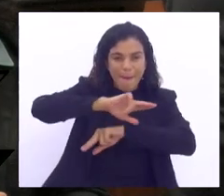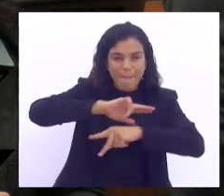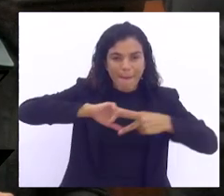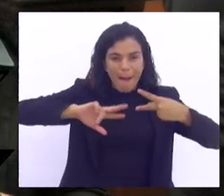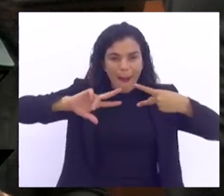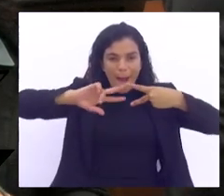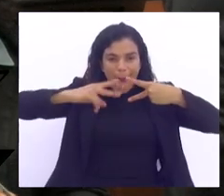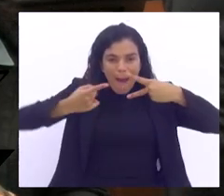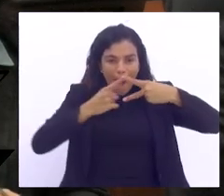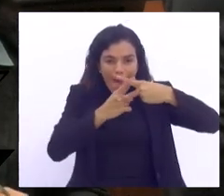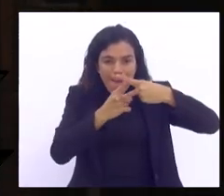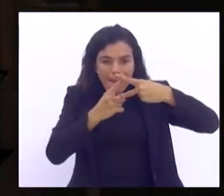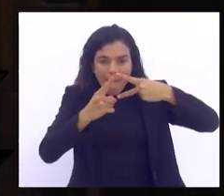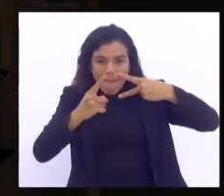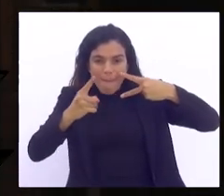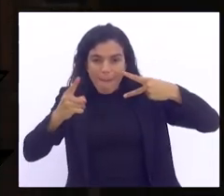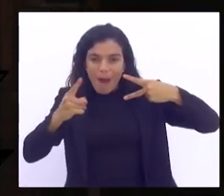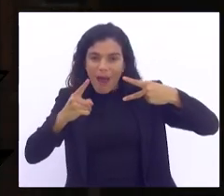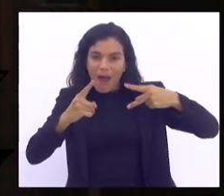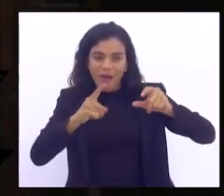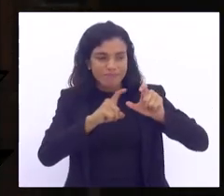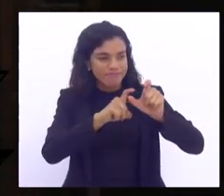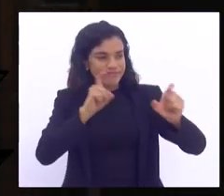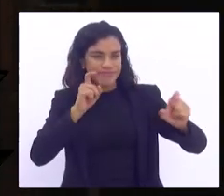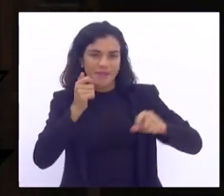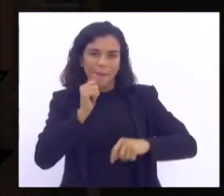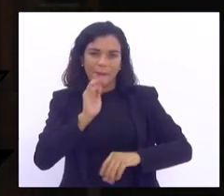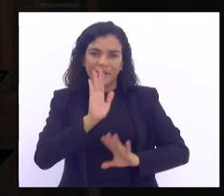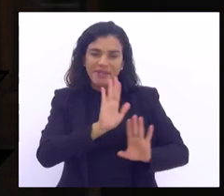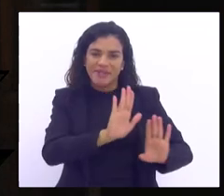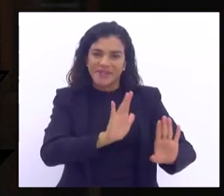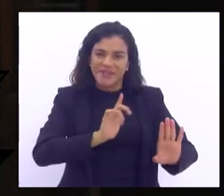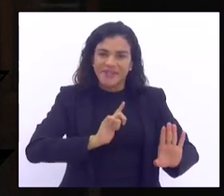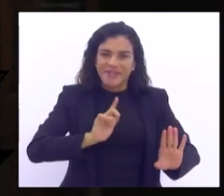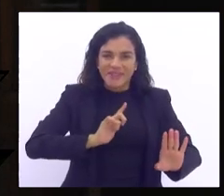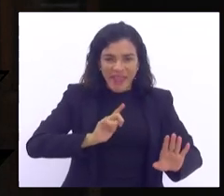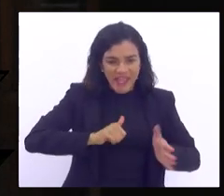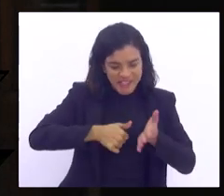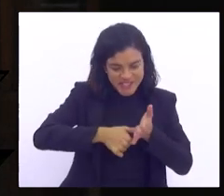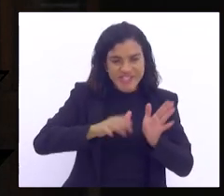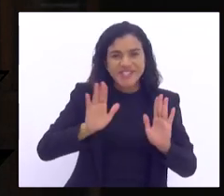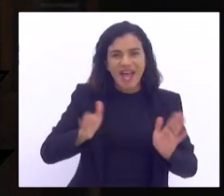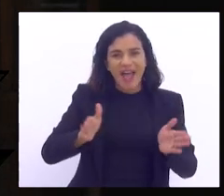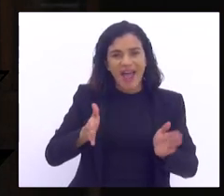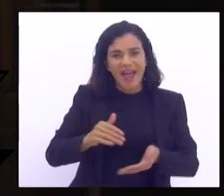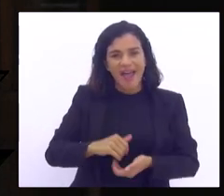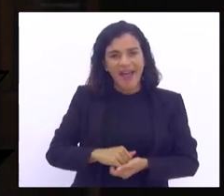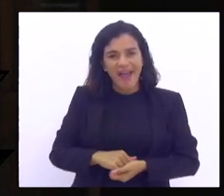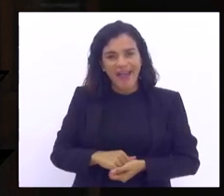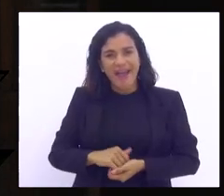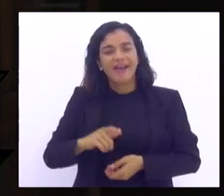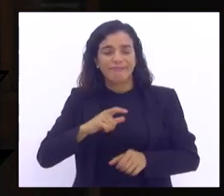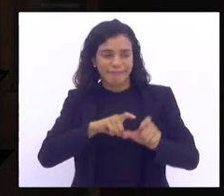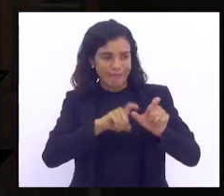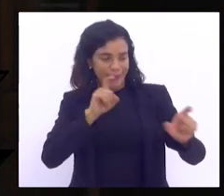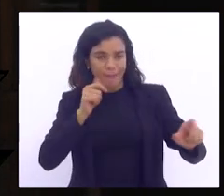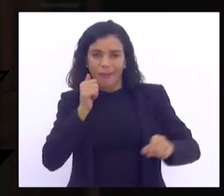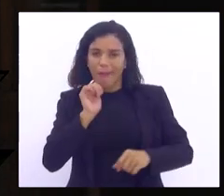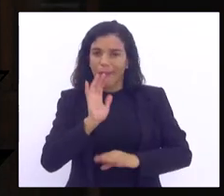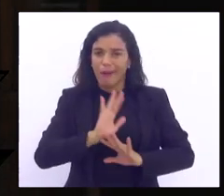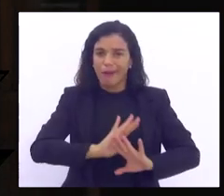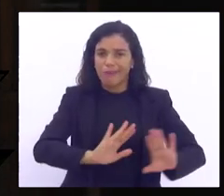personalidade independente da mãe. Ele tem até impressões digitais já, independente da